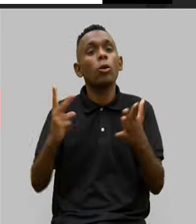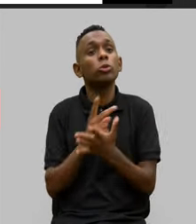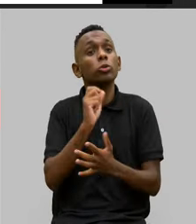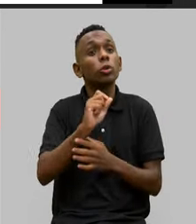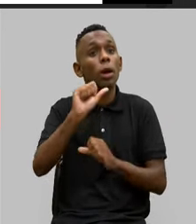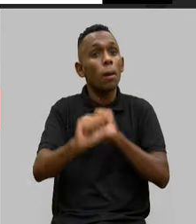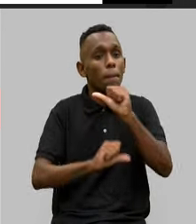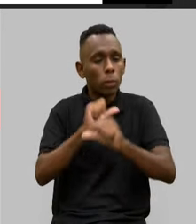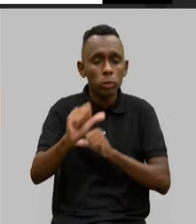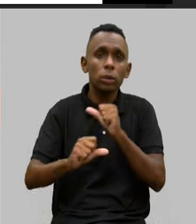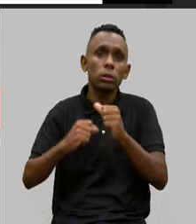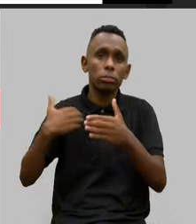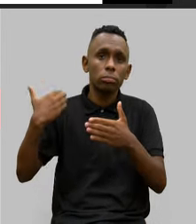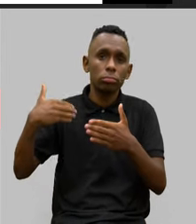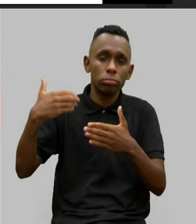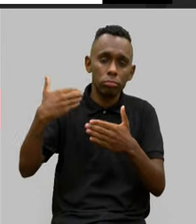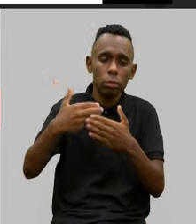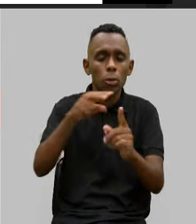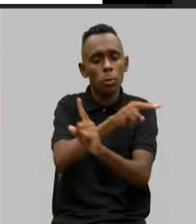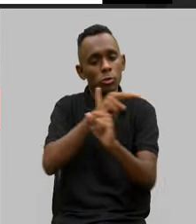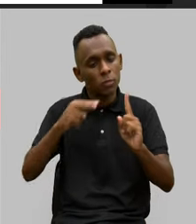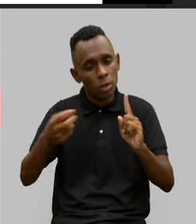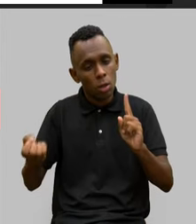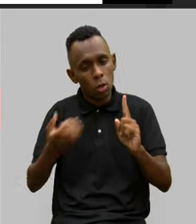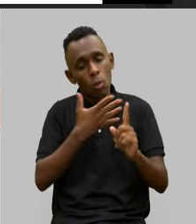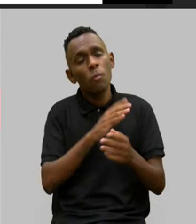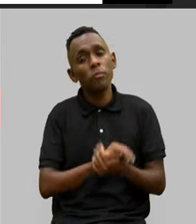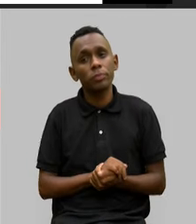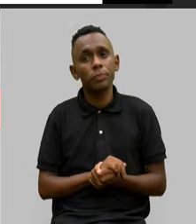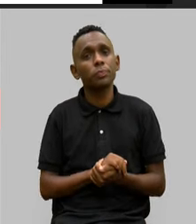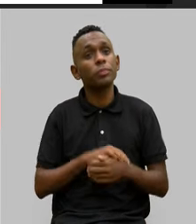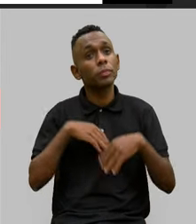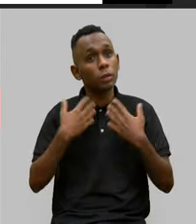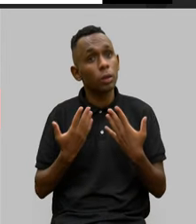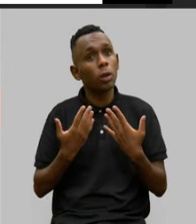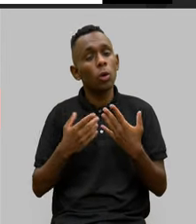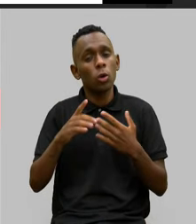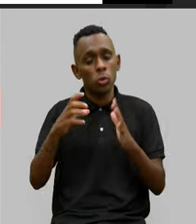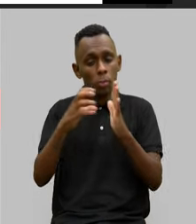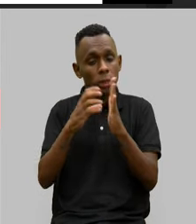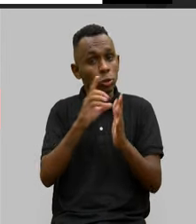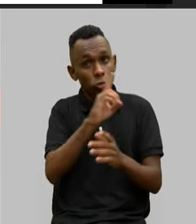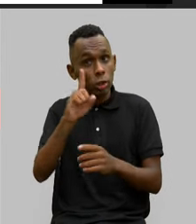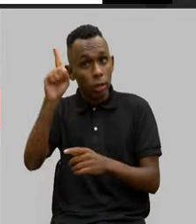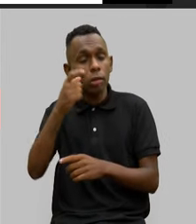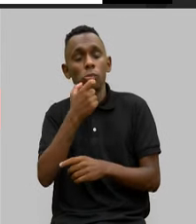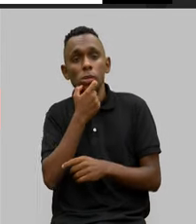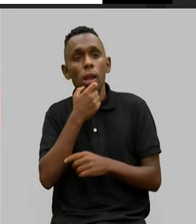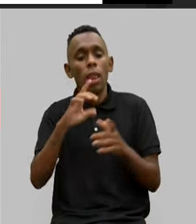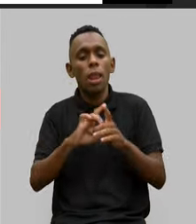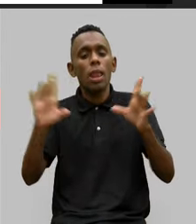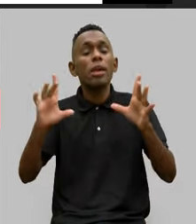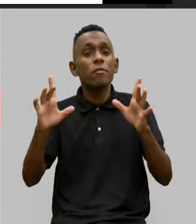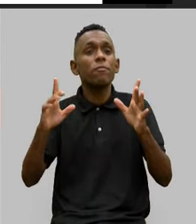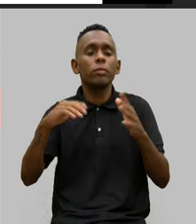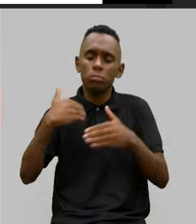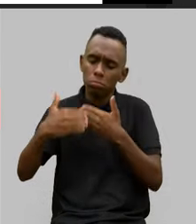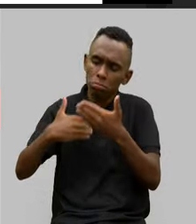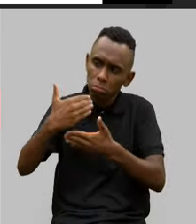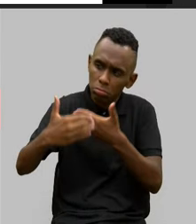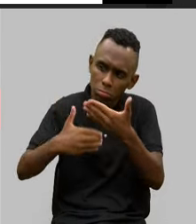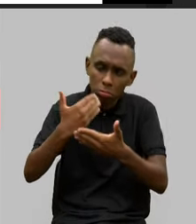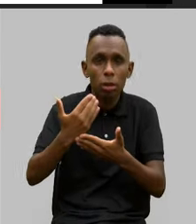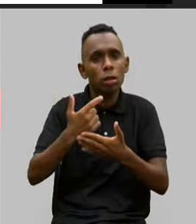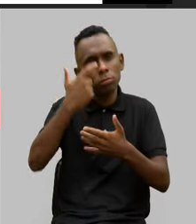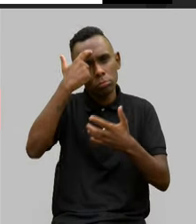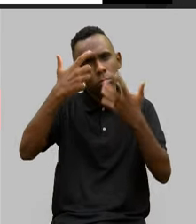mudança gradual com relação a essa visão eh a posição da direita Americana em relação à liação da maconha tem evoluído